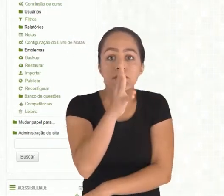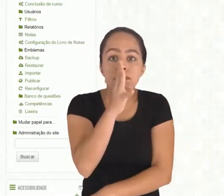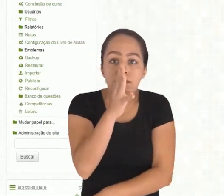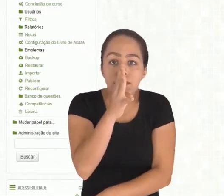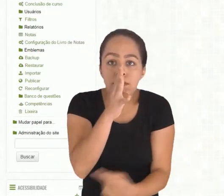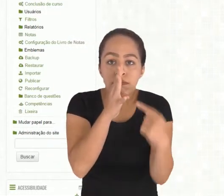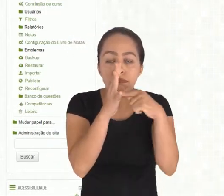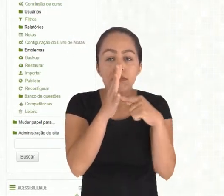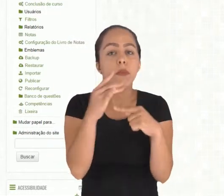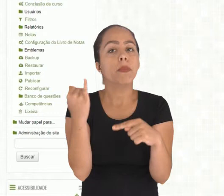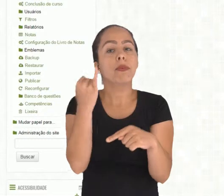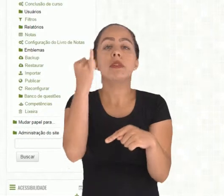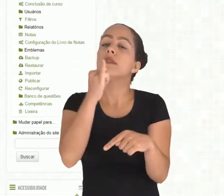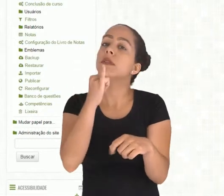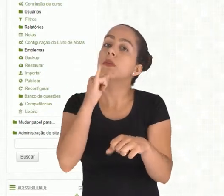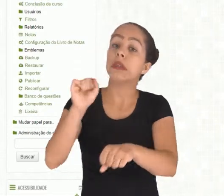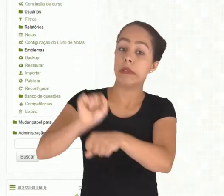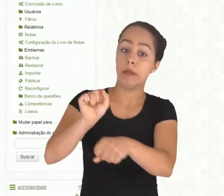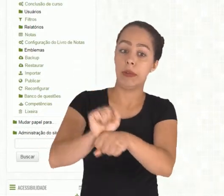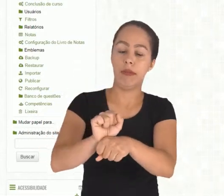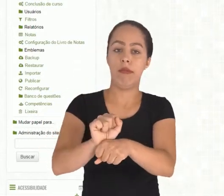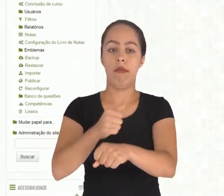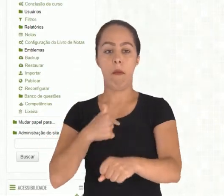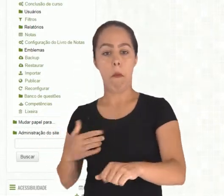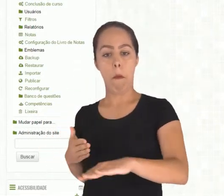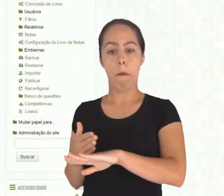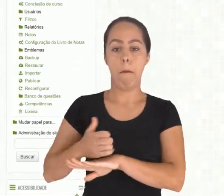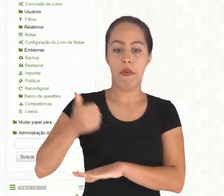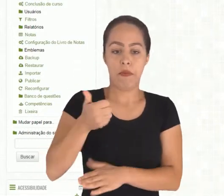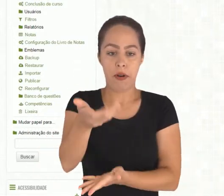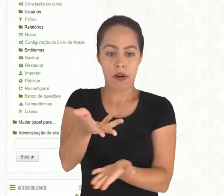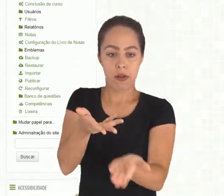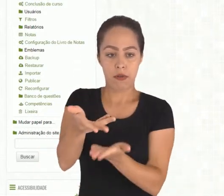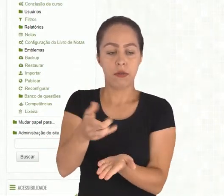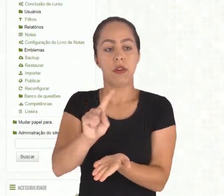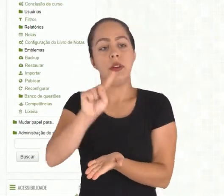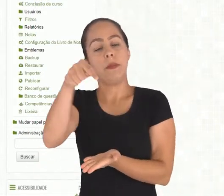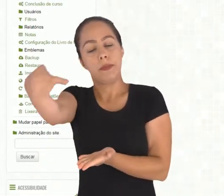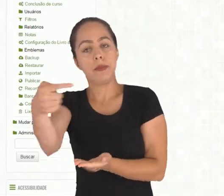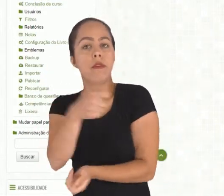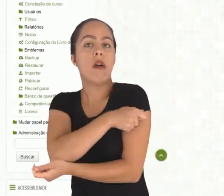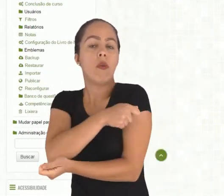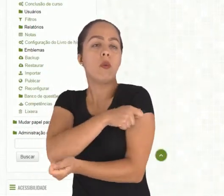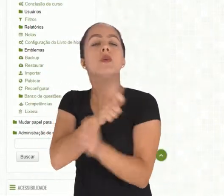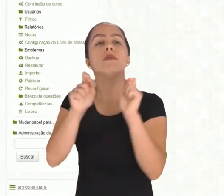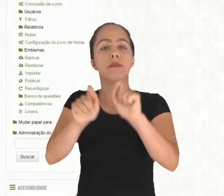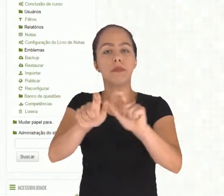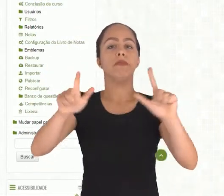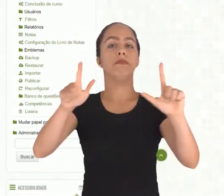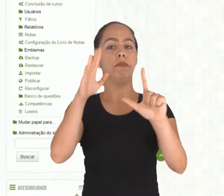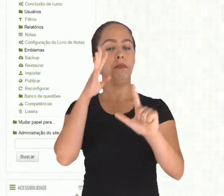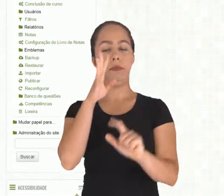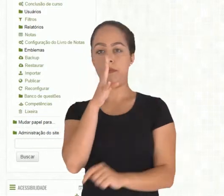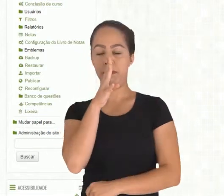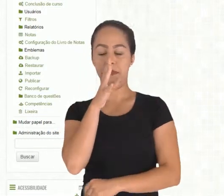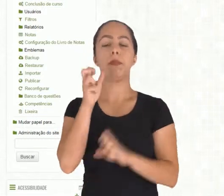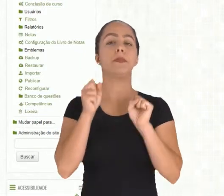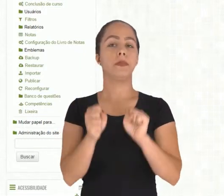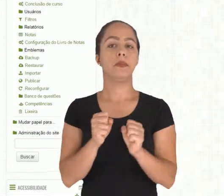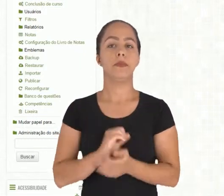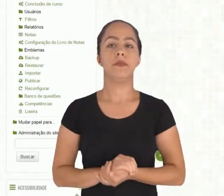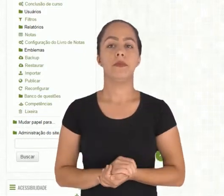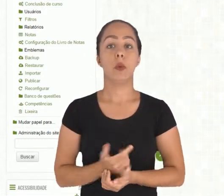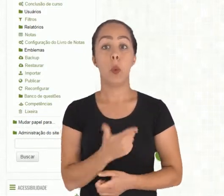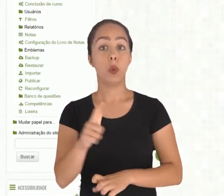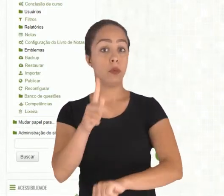uma opção bem importante essa opção de gravatá bom essa opção de gravar coo é o que vai permitir